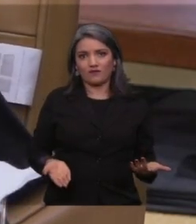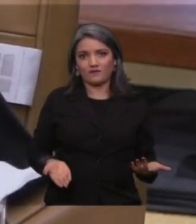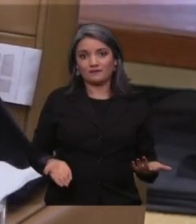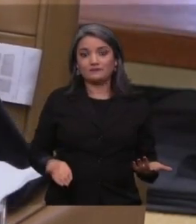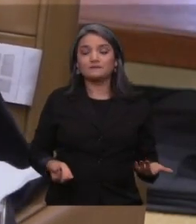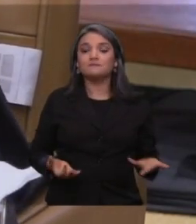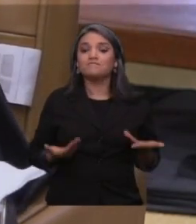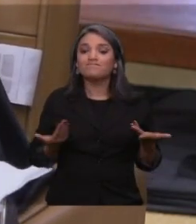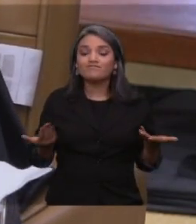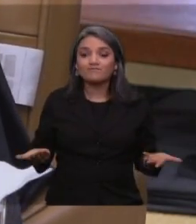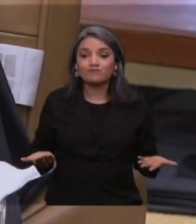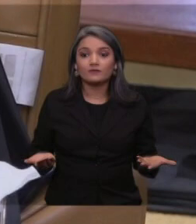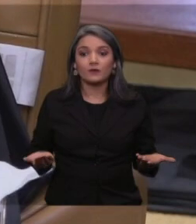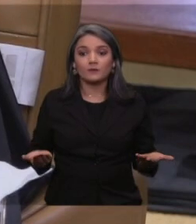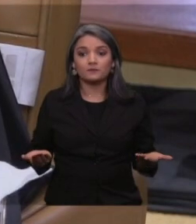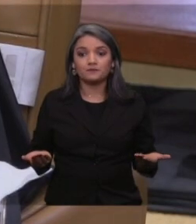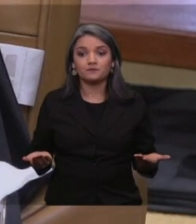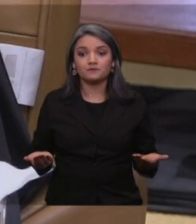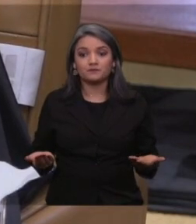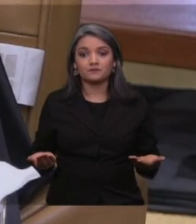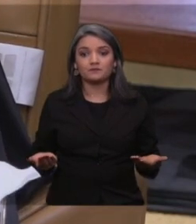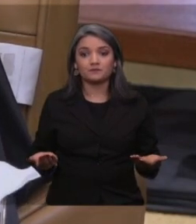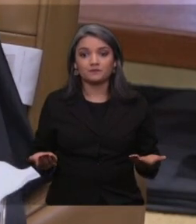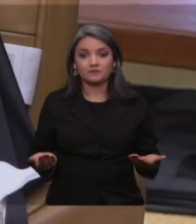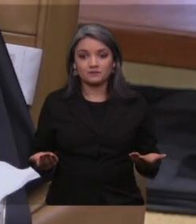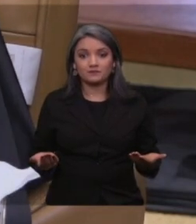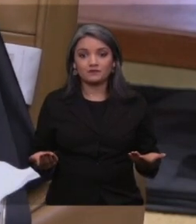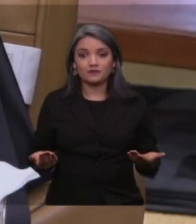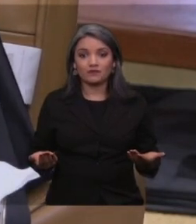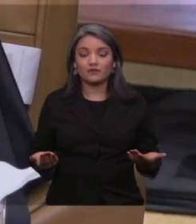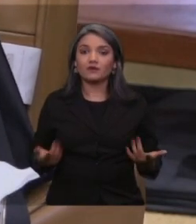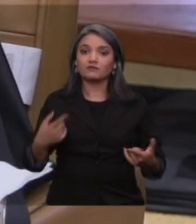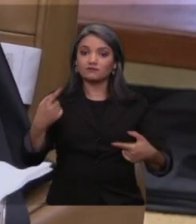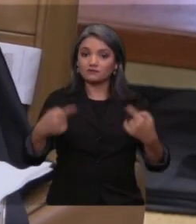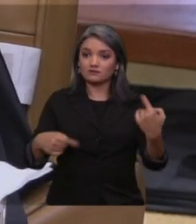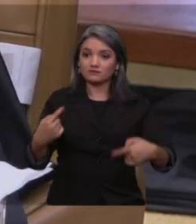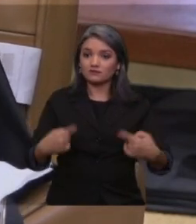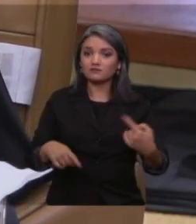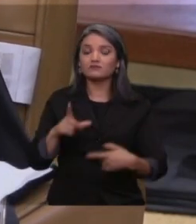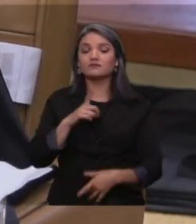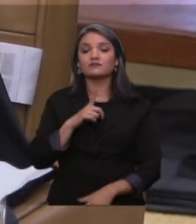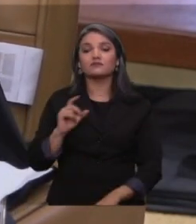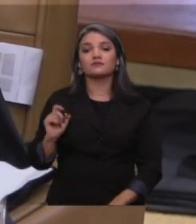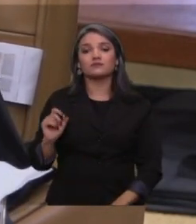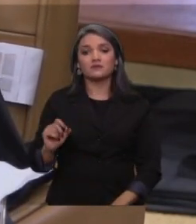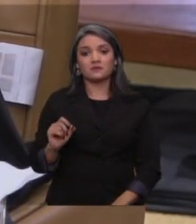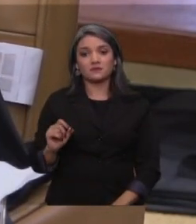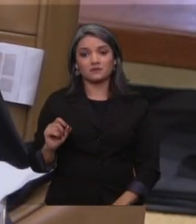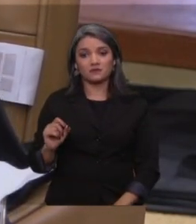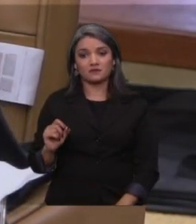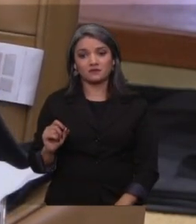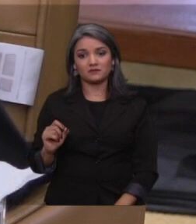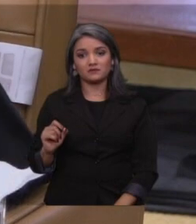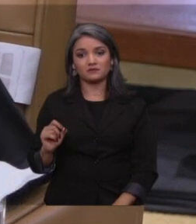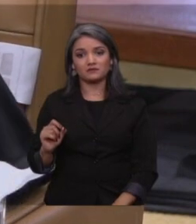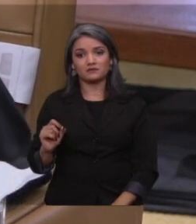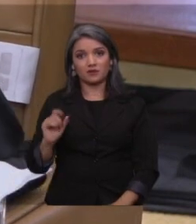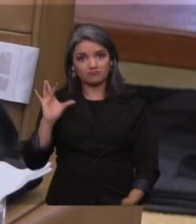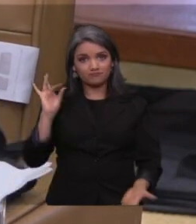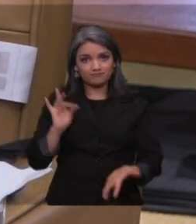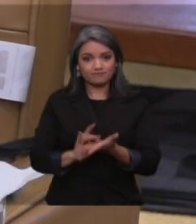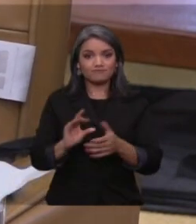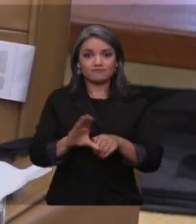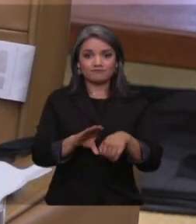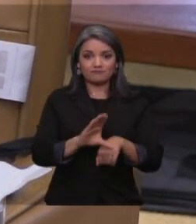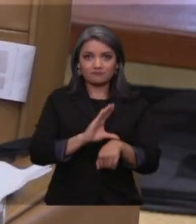Portanto, esta ordem de argumentação volta à ideia segundo a qual a efetividade constitucional, para